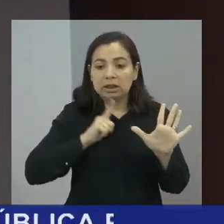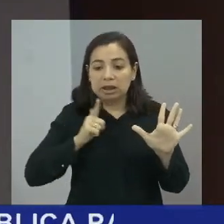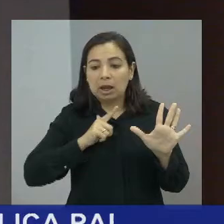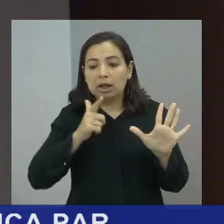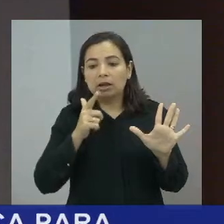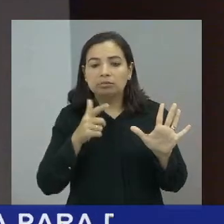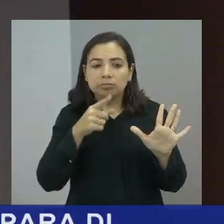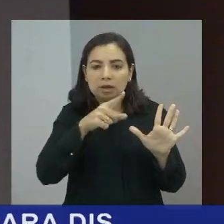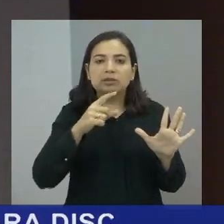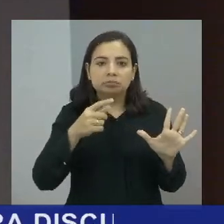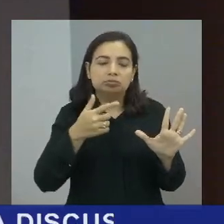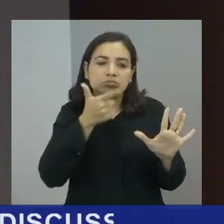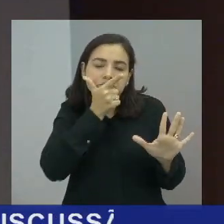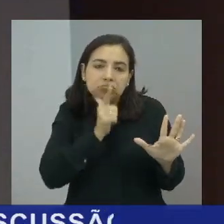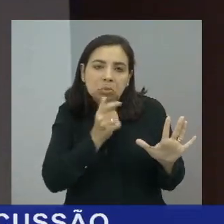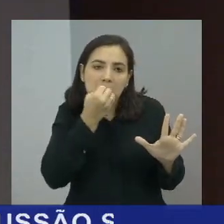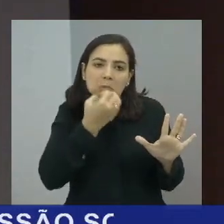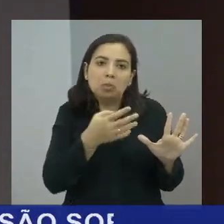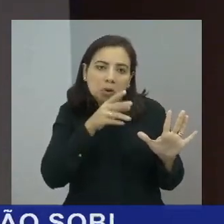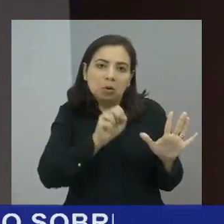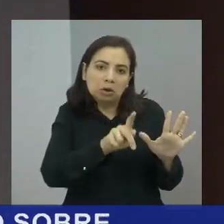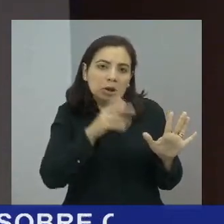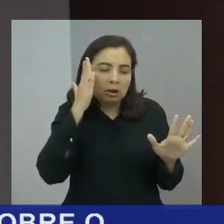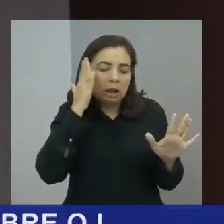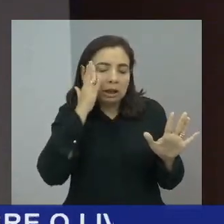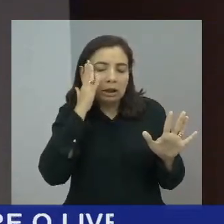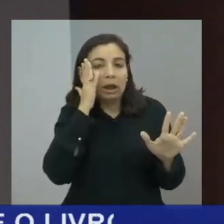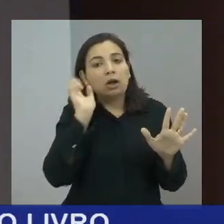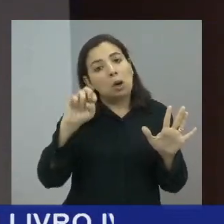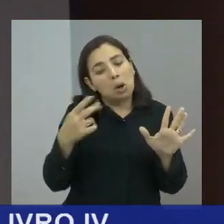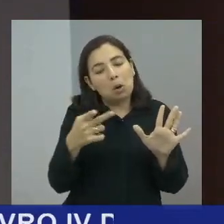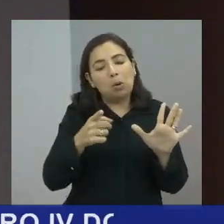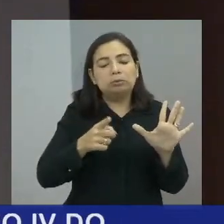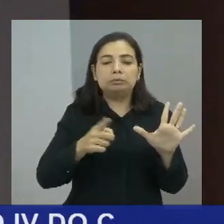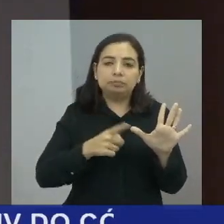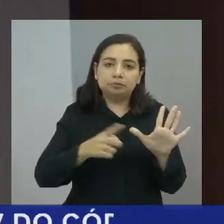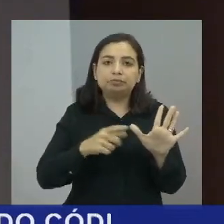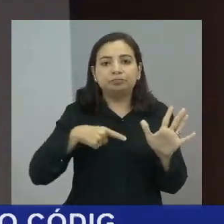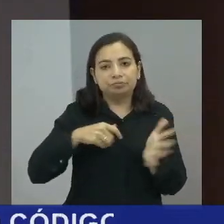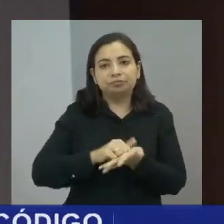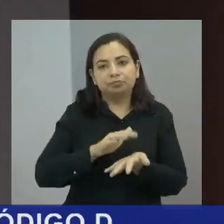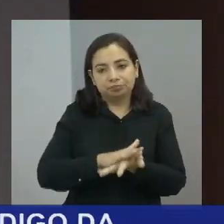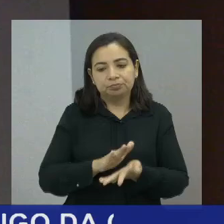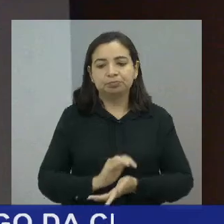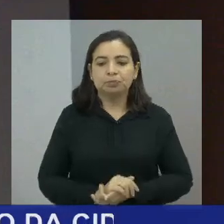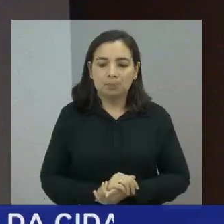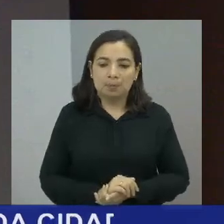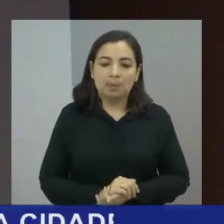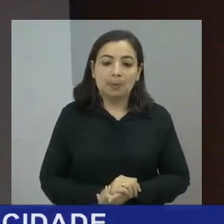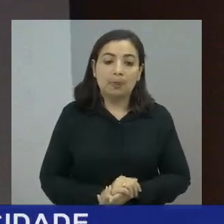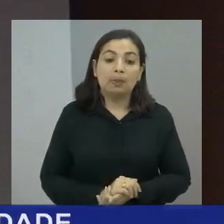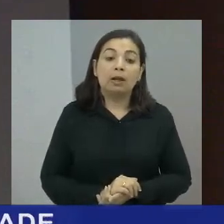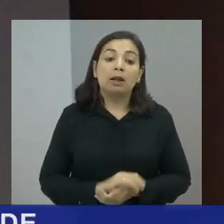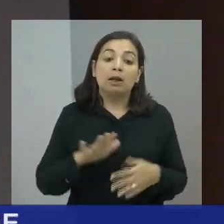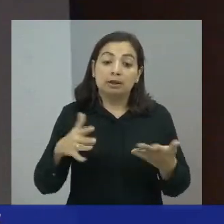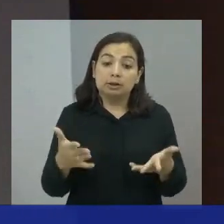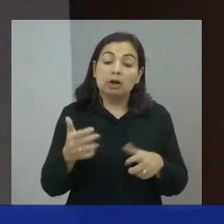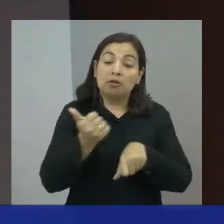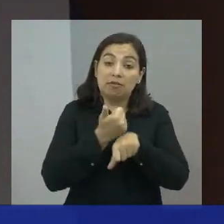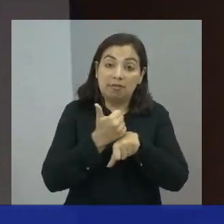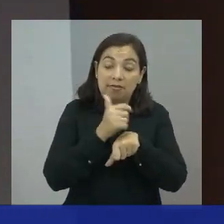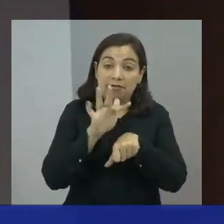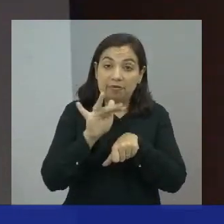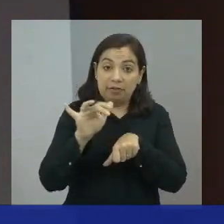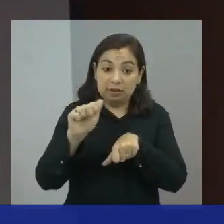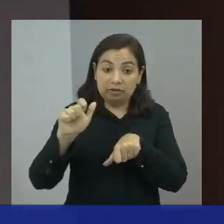O julgamento dessa defesa, na agência de fiscalização, é realizado por um fiscal da Junta de Análise e